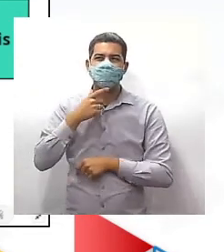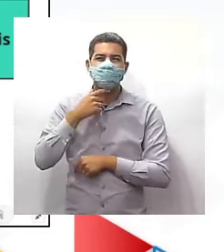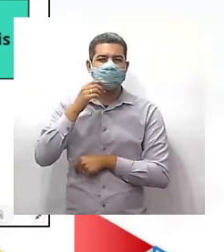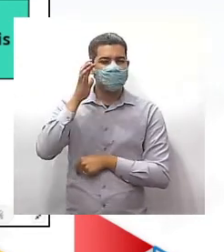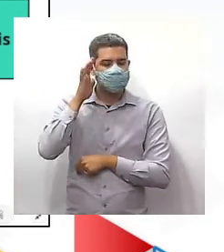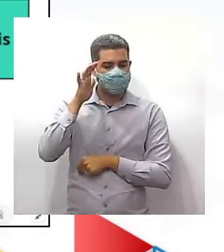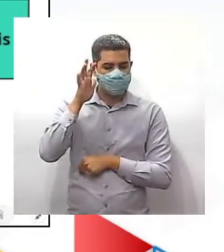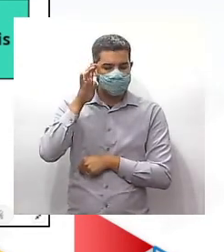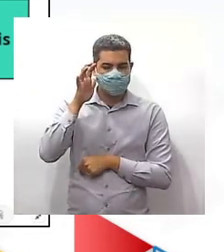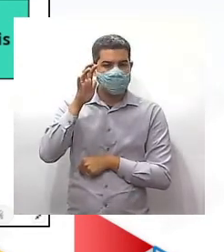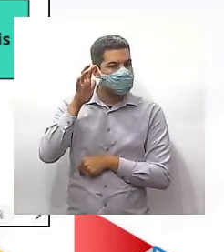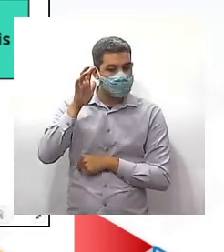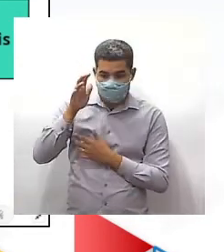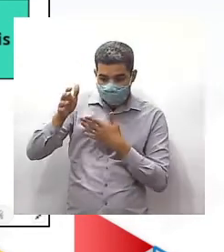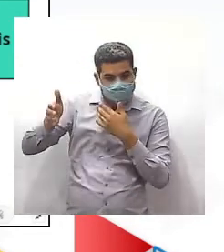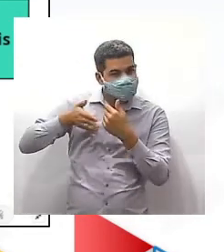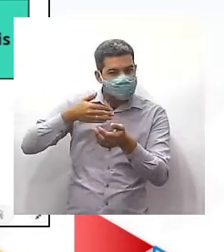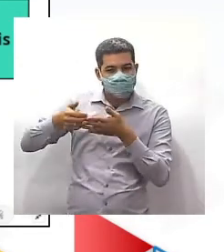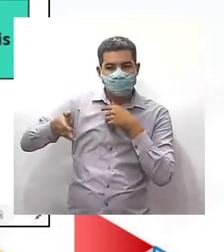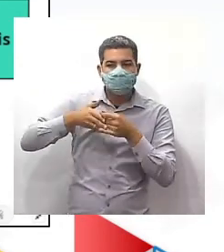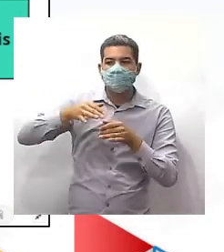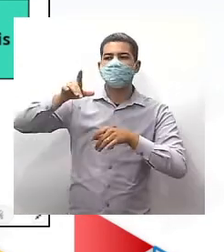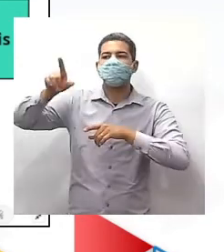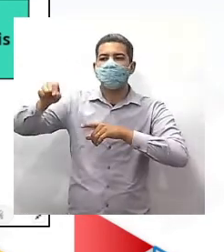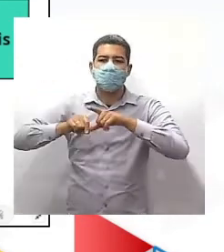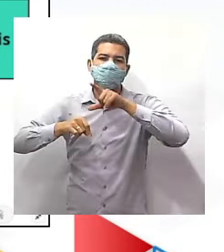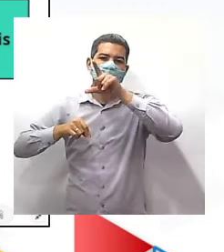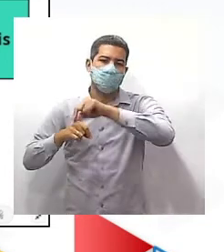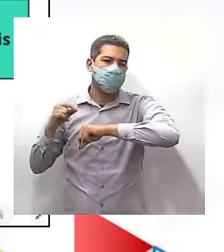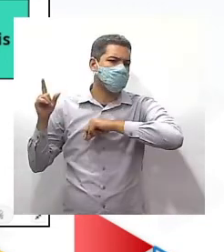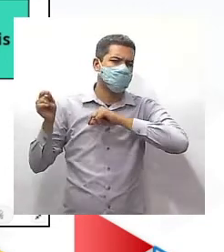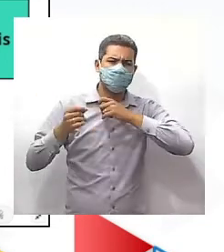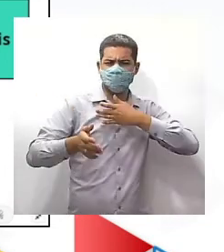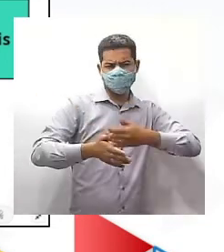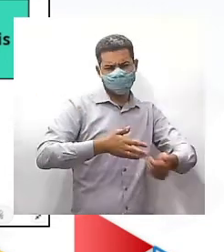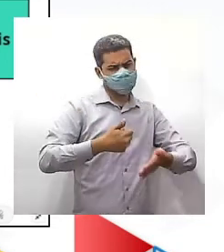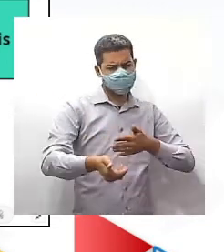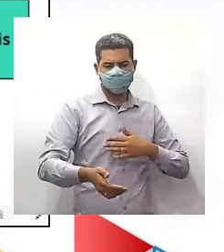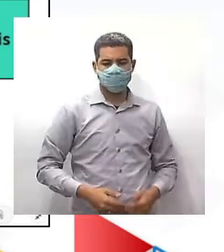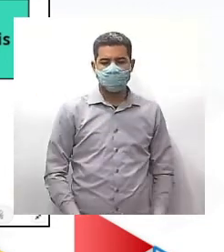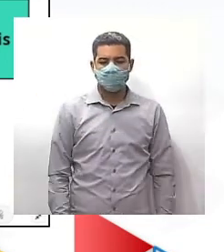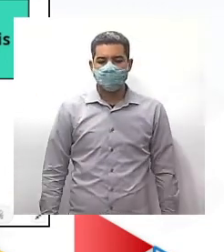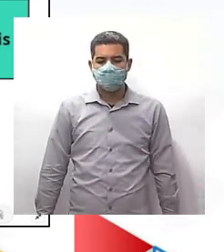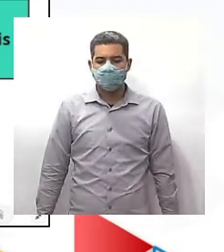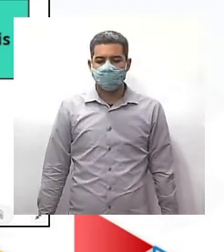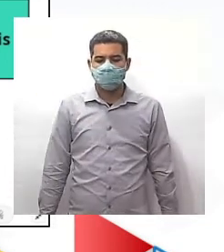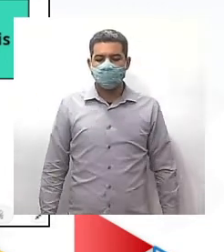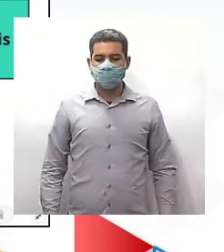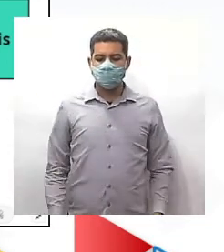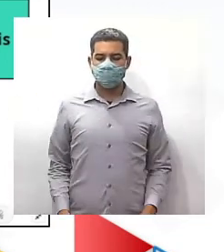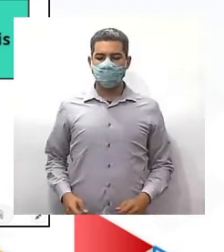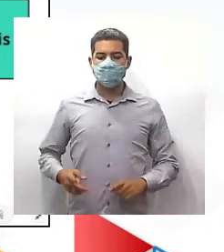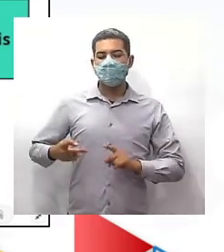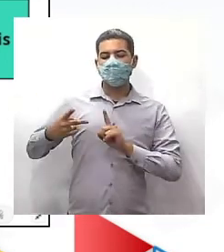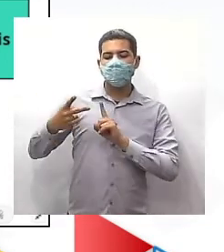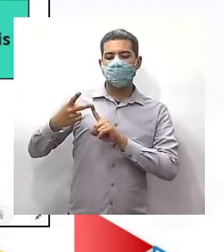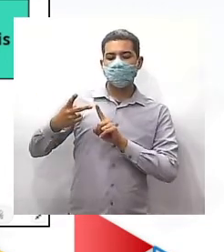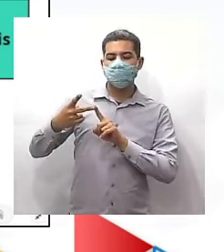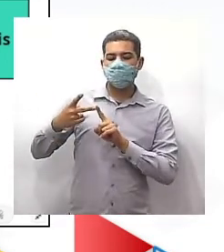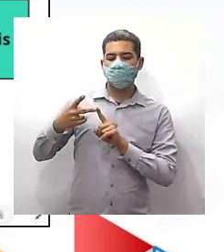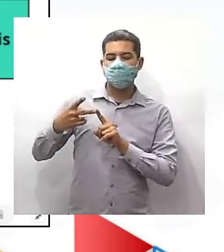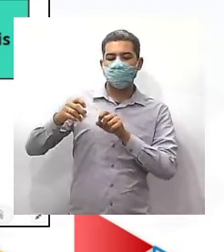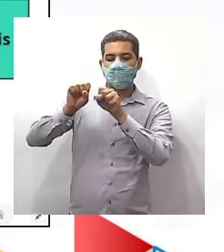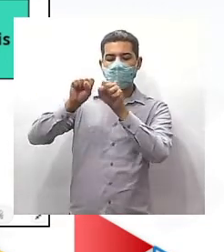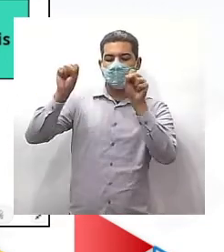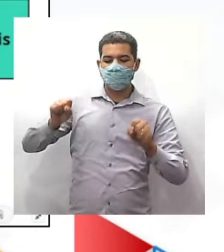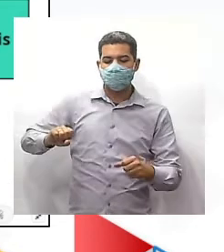tenho tendência a provocar algo, sabe? Vai vir naturalmente. Elimina o erro sistemático do